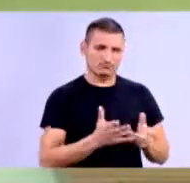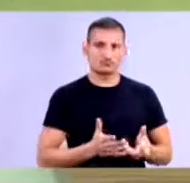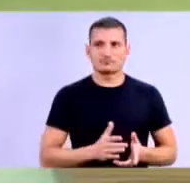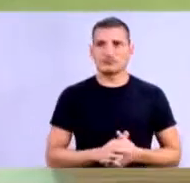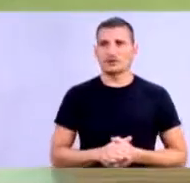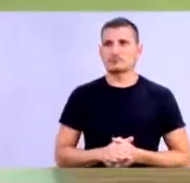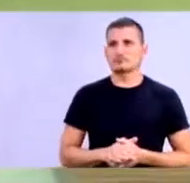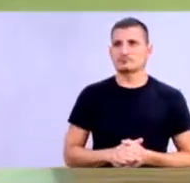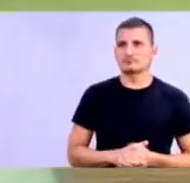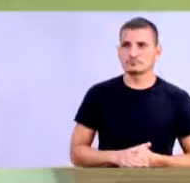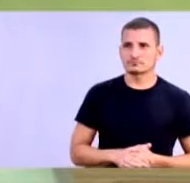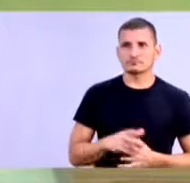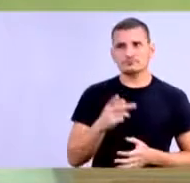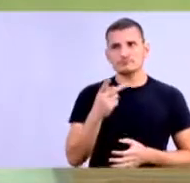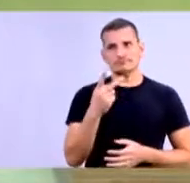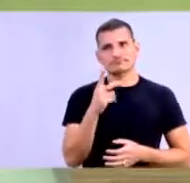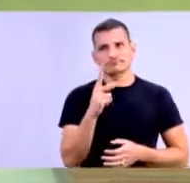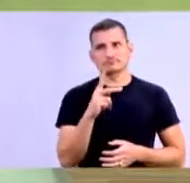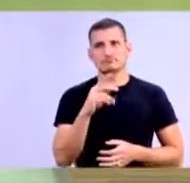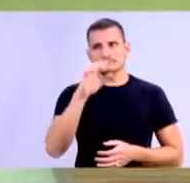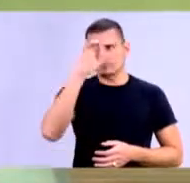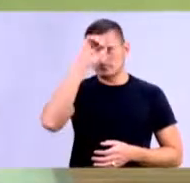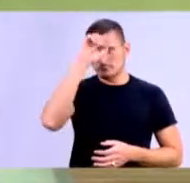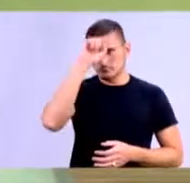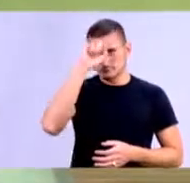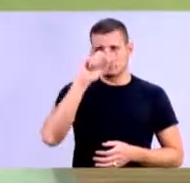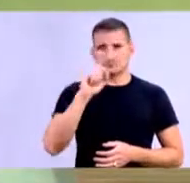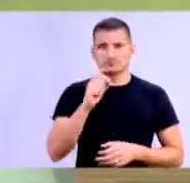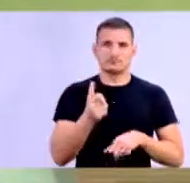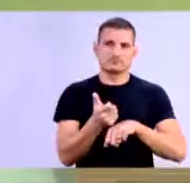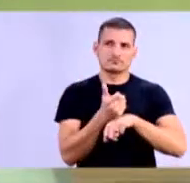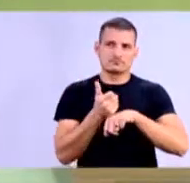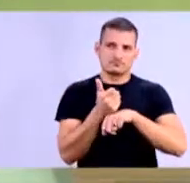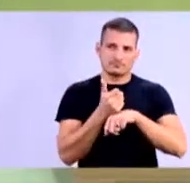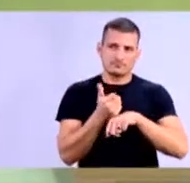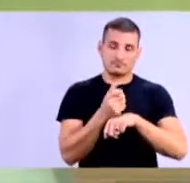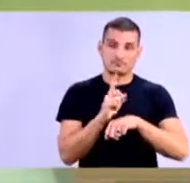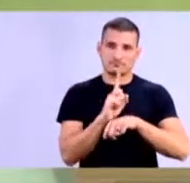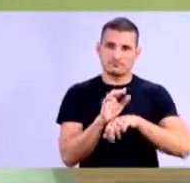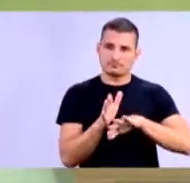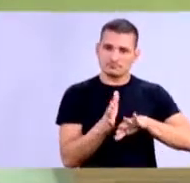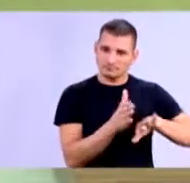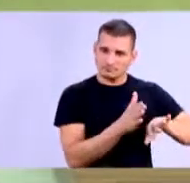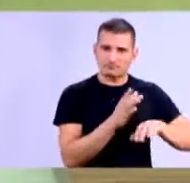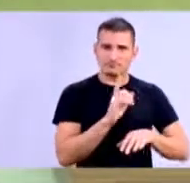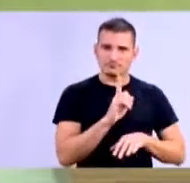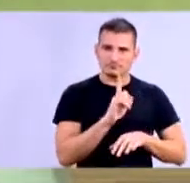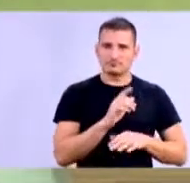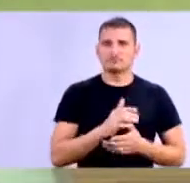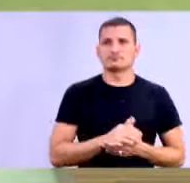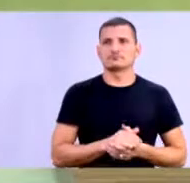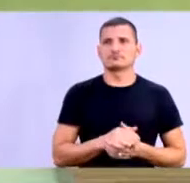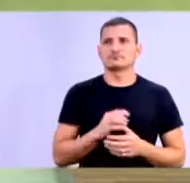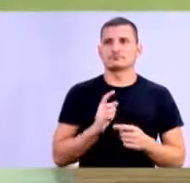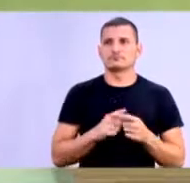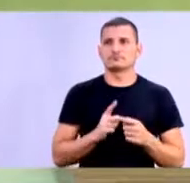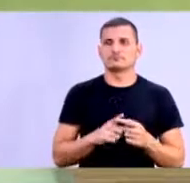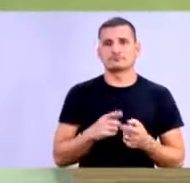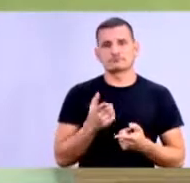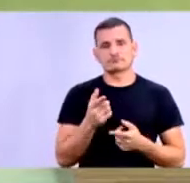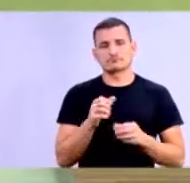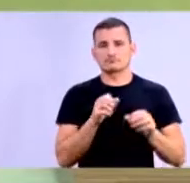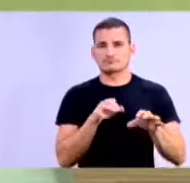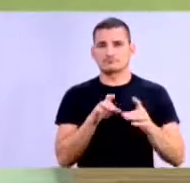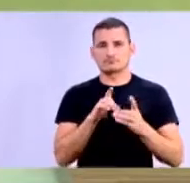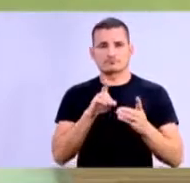para que a sua aprendizagem ela seja priorizada e não deixada de lado. Porque não é por ser uma educação à distância em